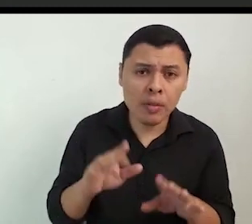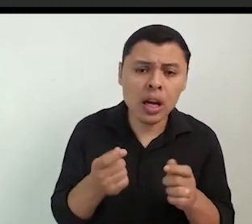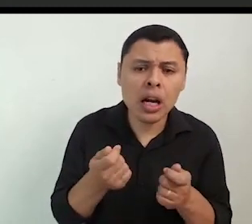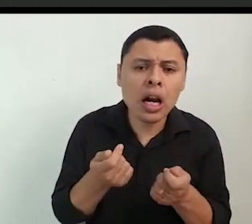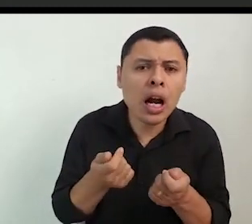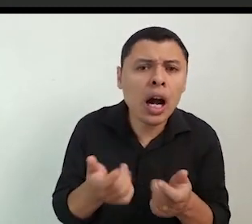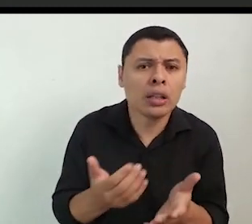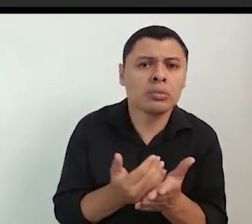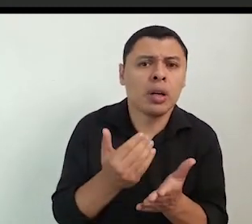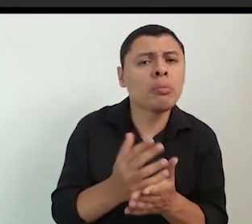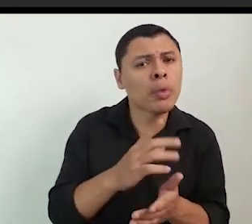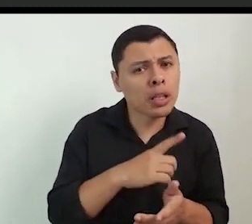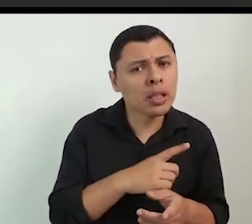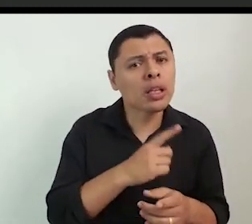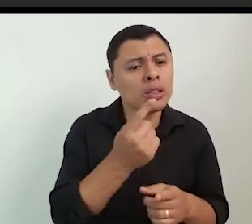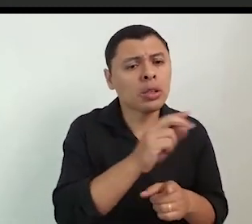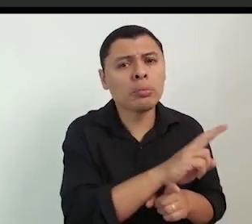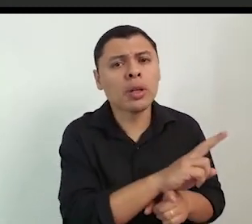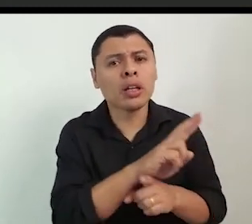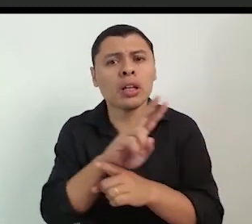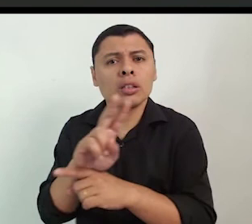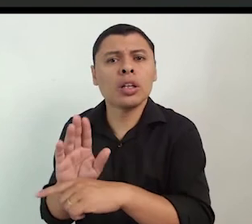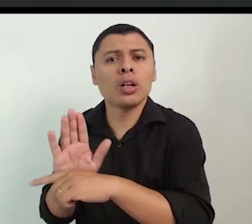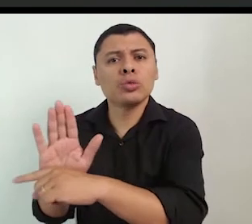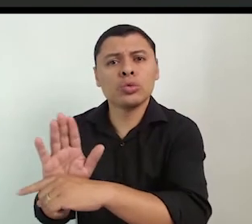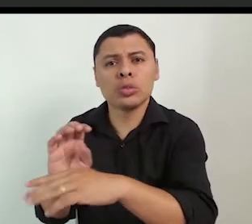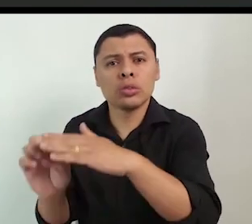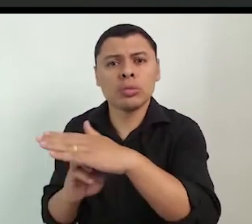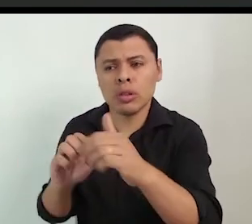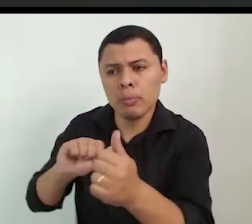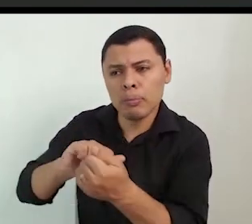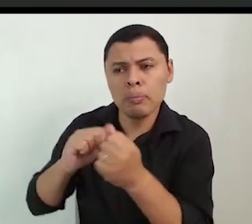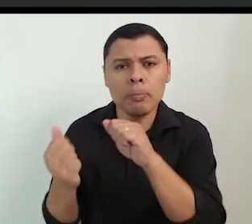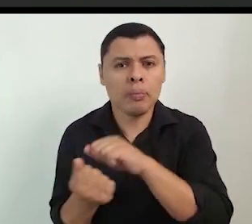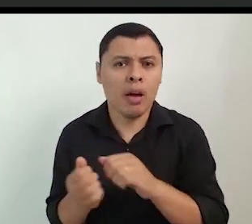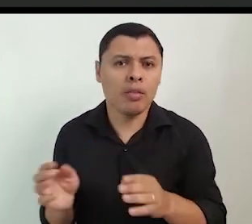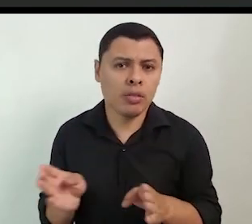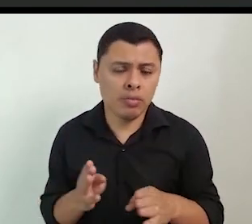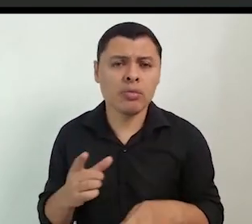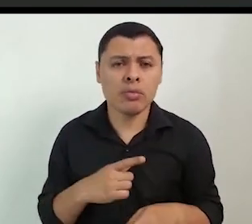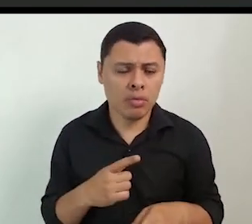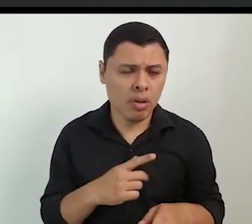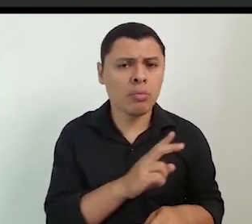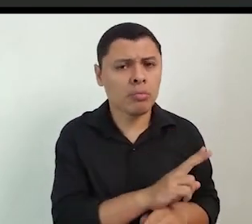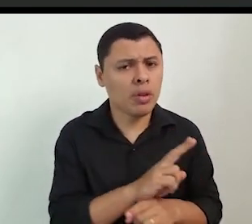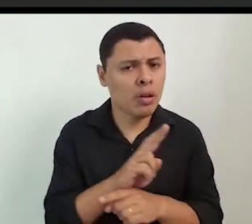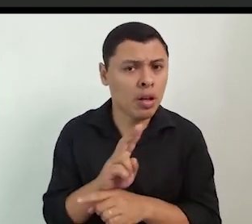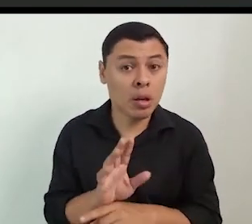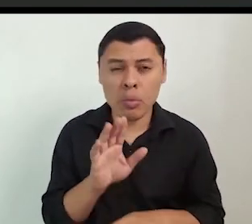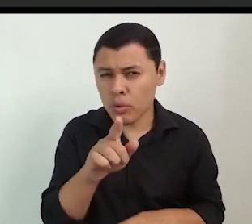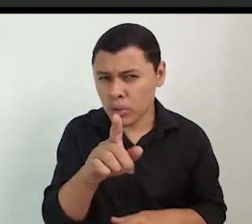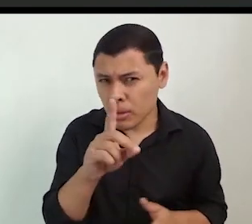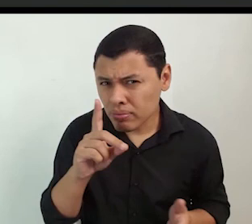crédito, inclusive para as empresas que querem acessibilizar os seus locais de trabalho. Mas você está de